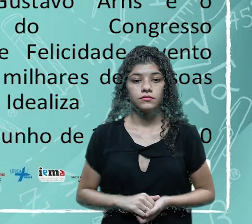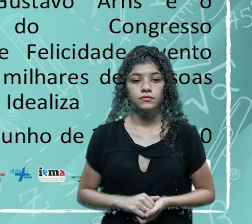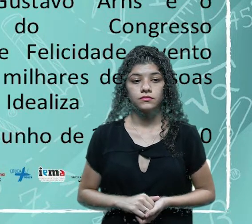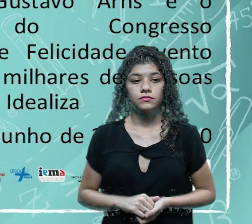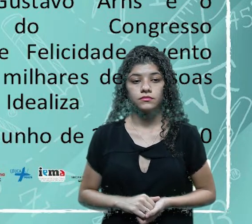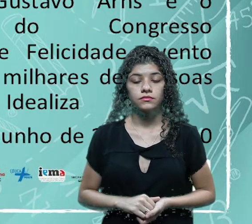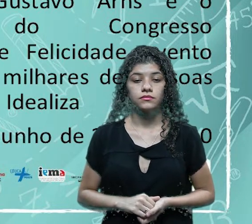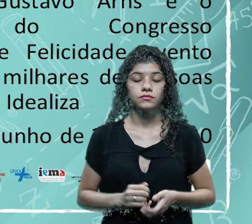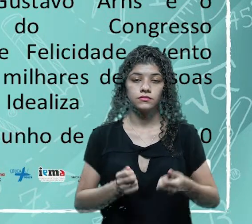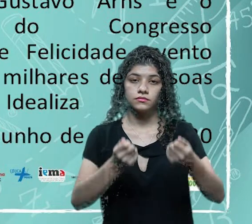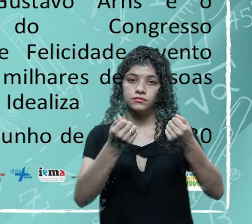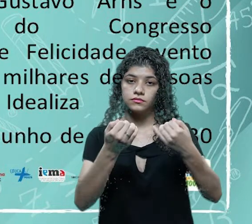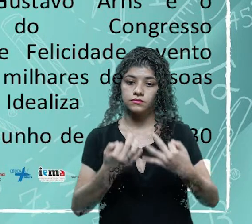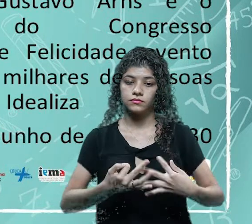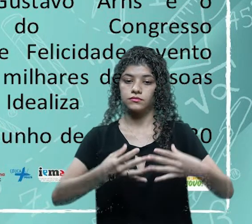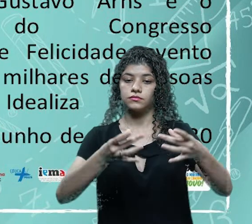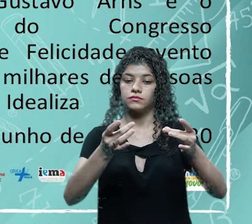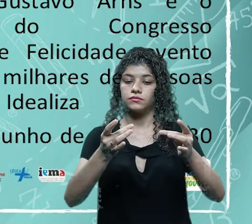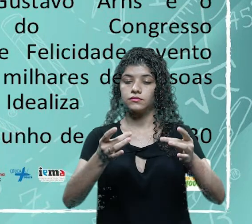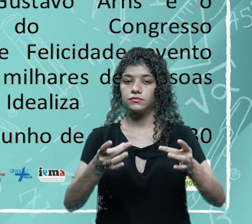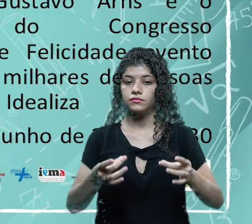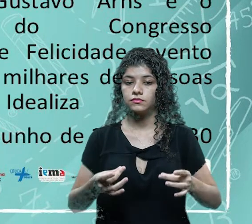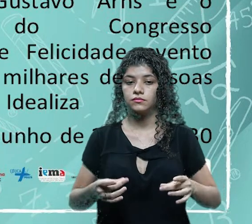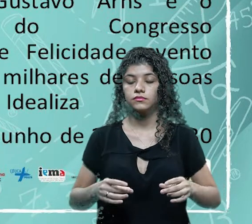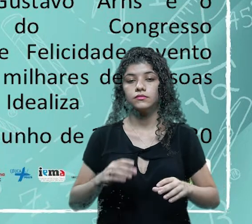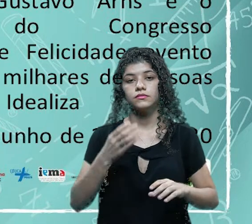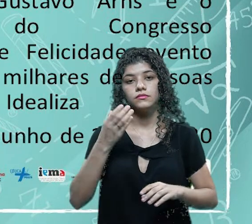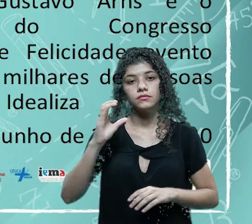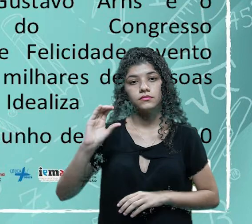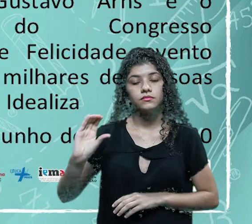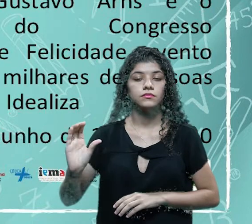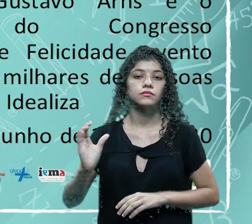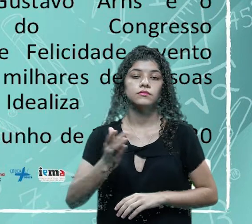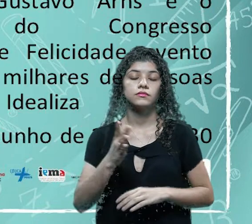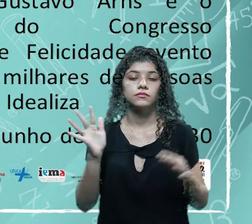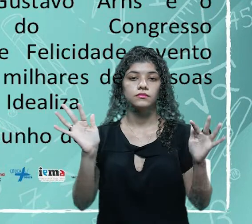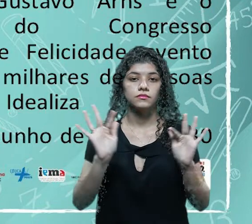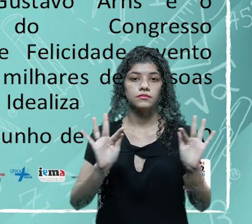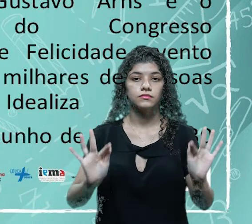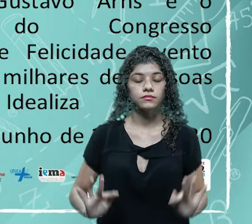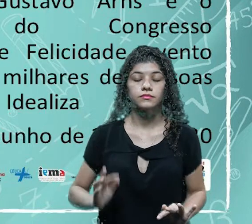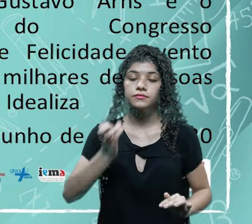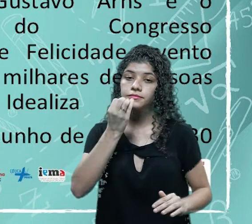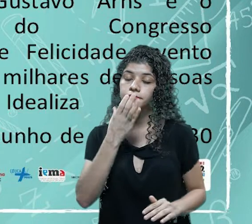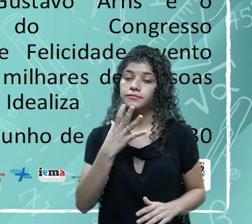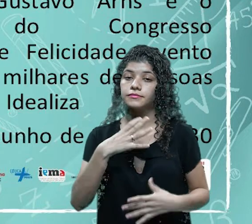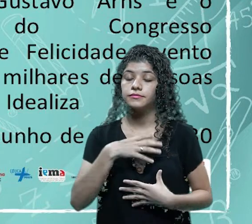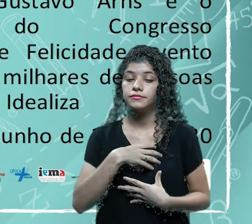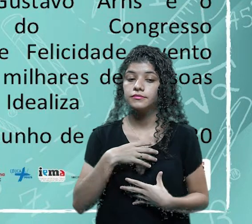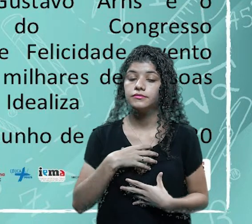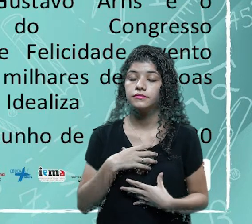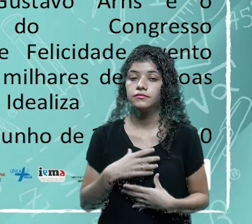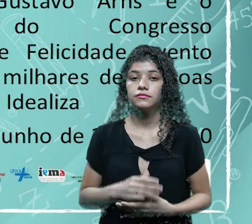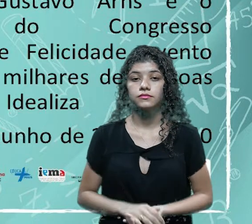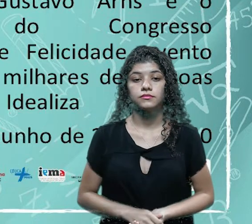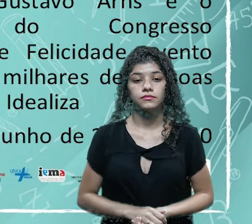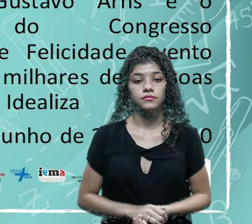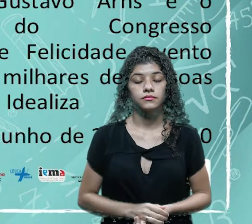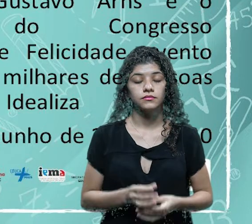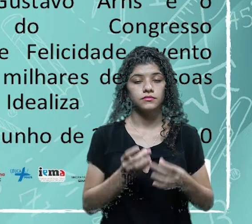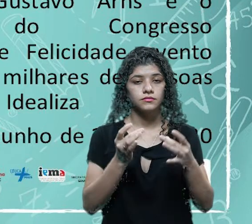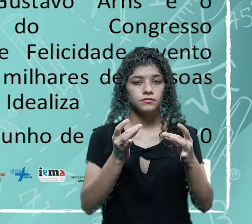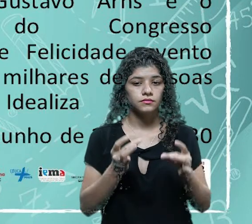fala do da descrição do evento né Fala a ciência da felicidade e do bem-estar Então o que a gente fala um pouco desse